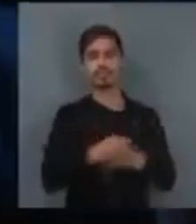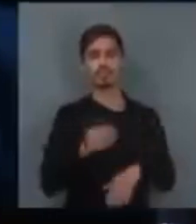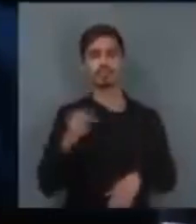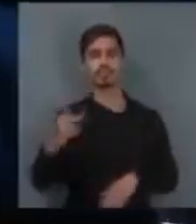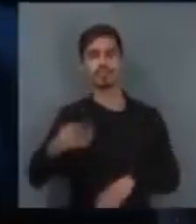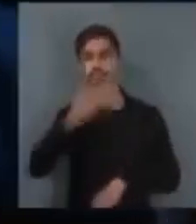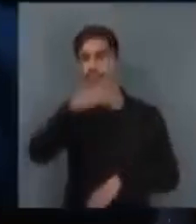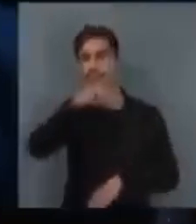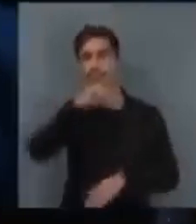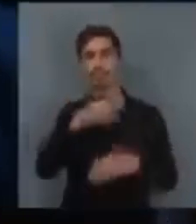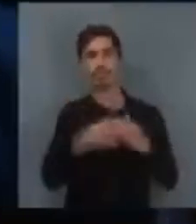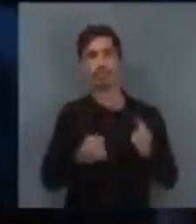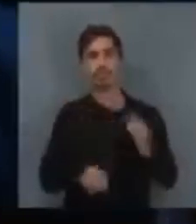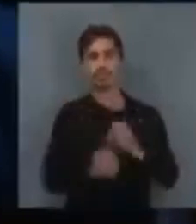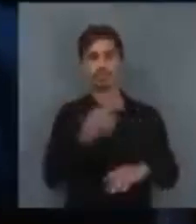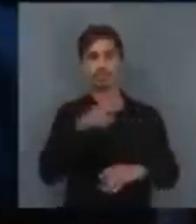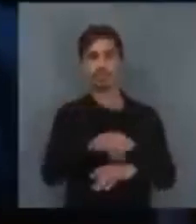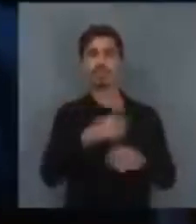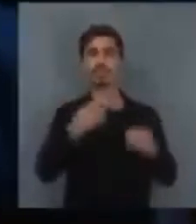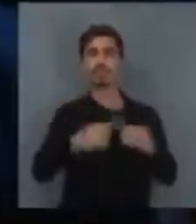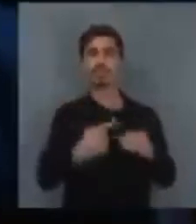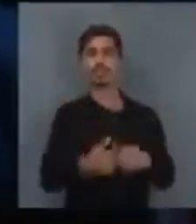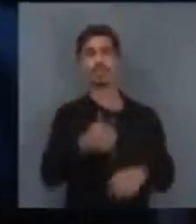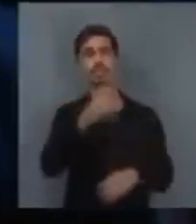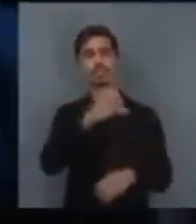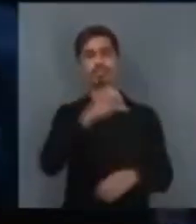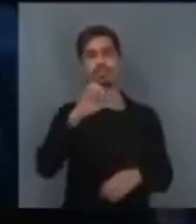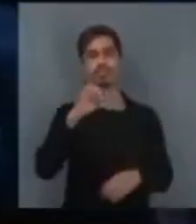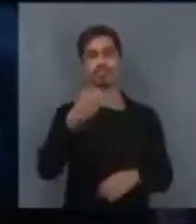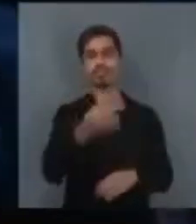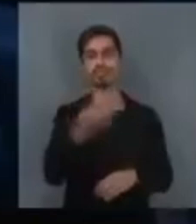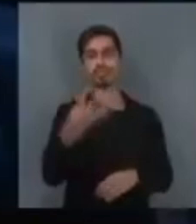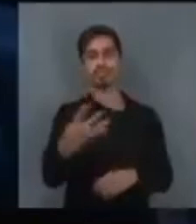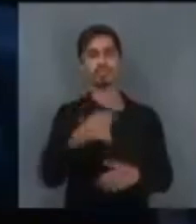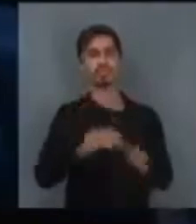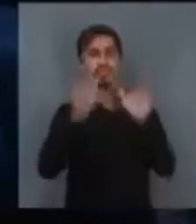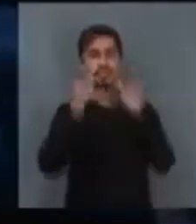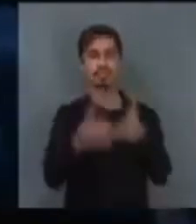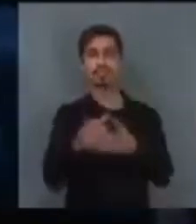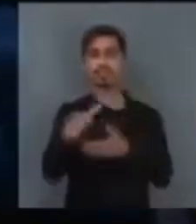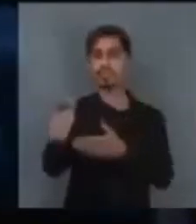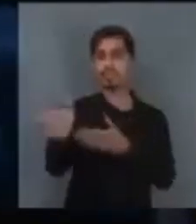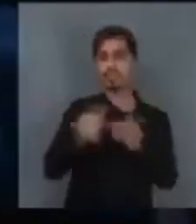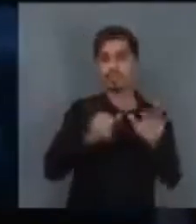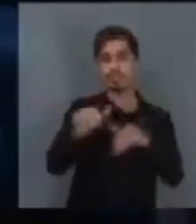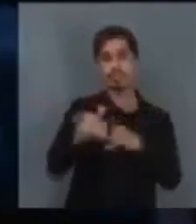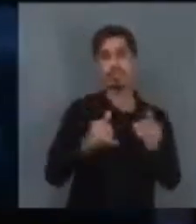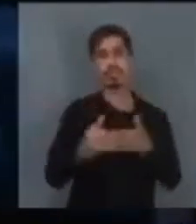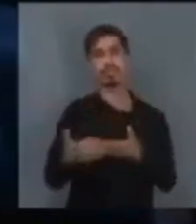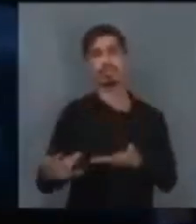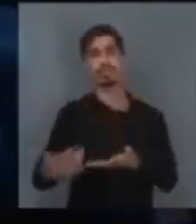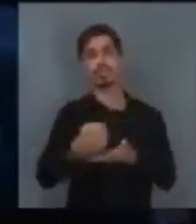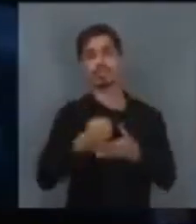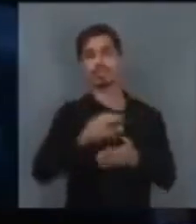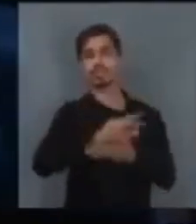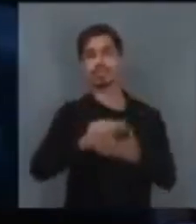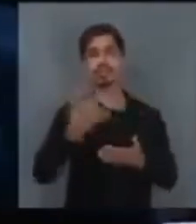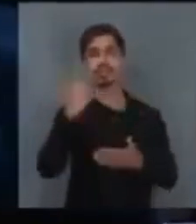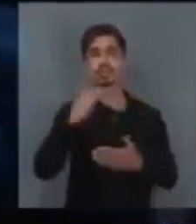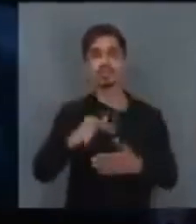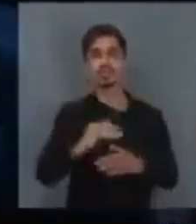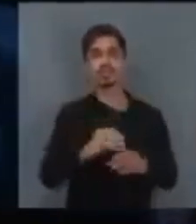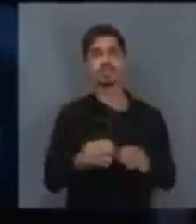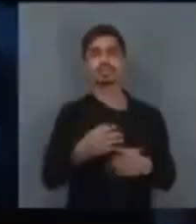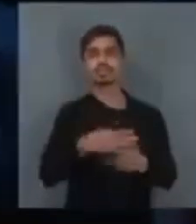em 1964, voltada para o acolhimento de crianças e adolescentes. Bacharel e licenciado